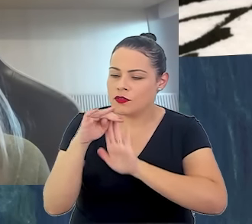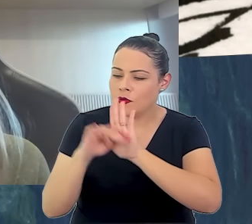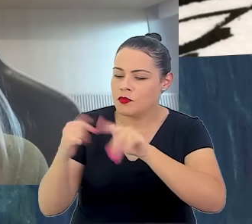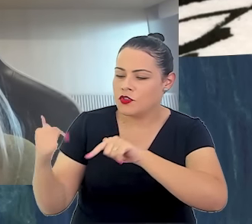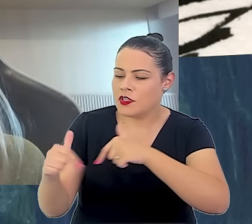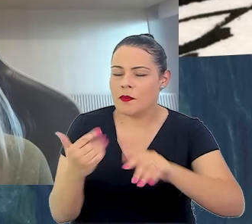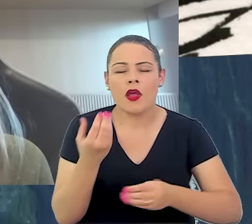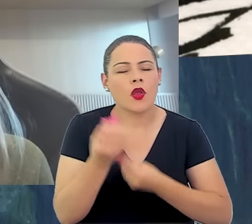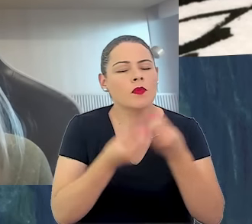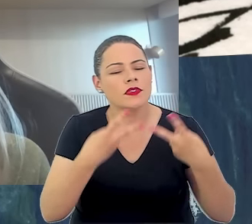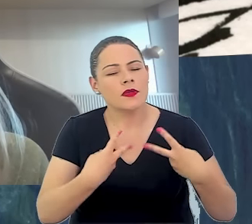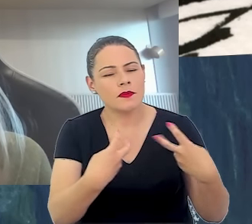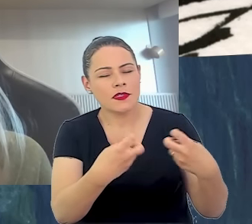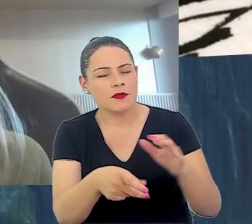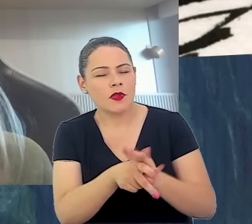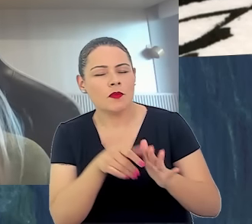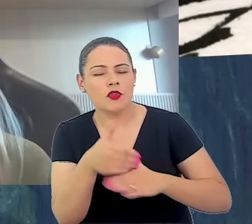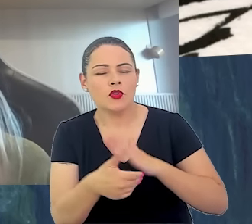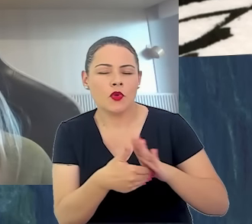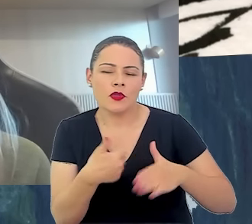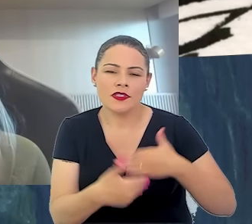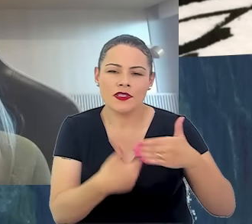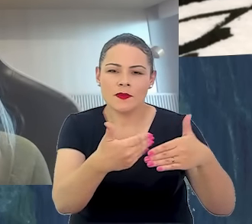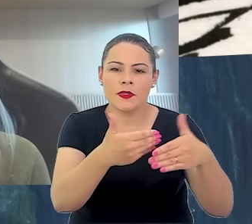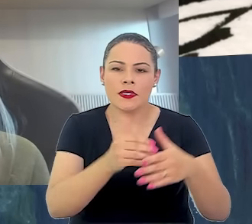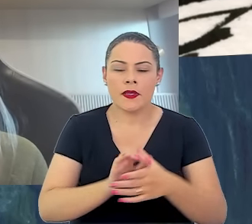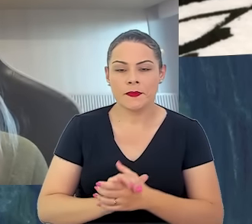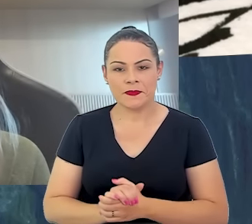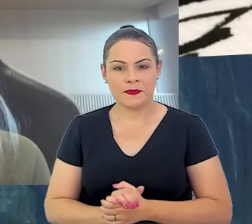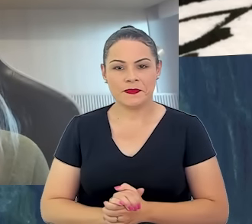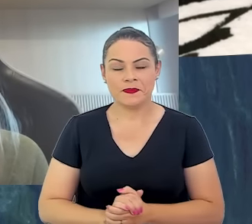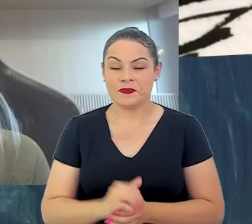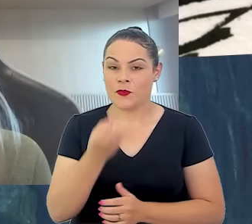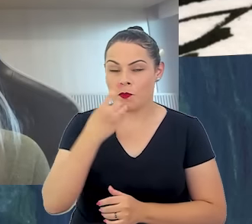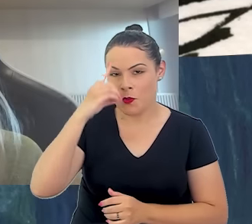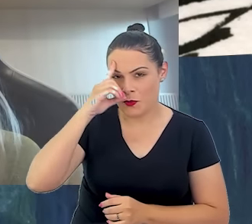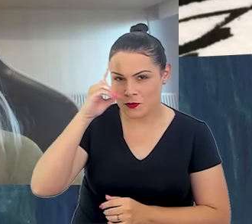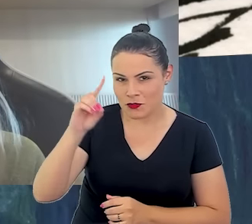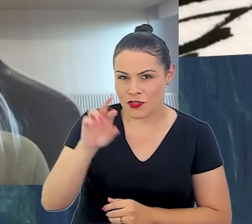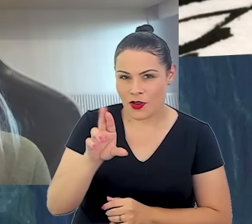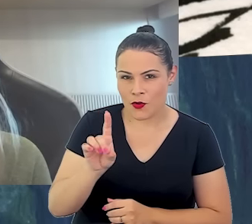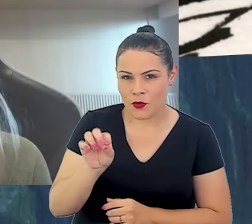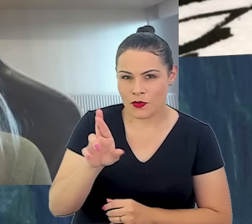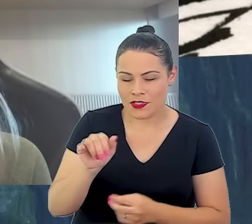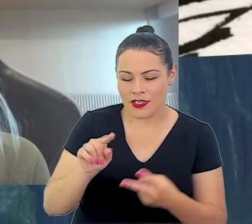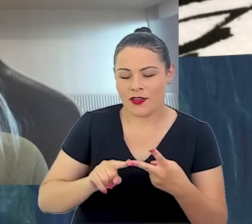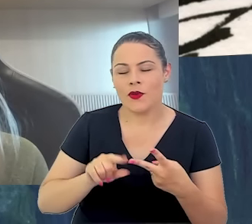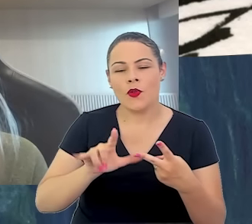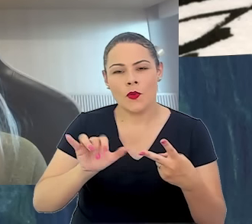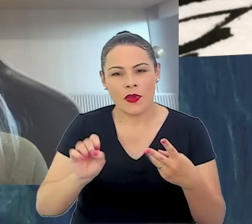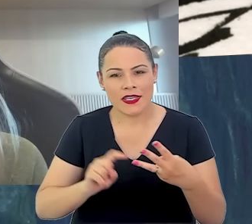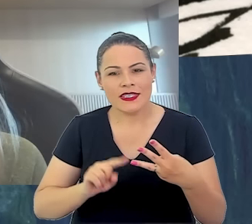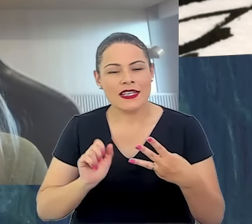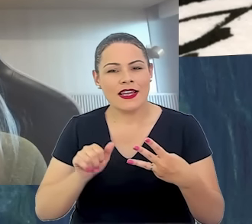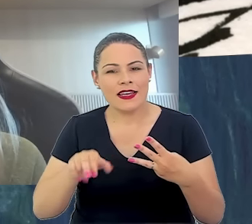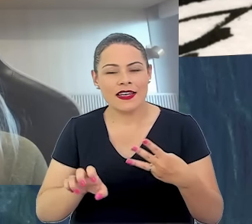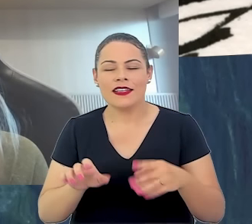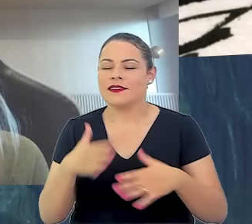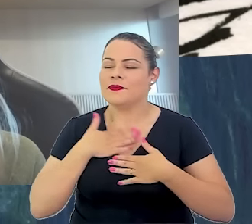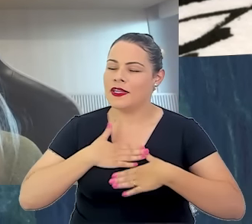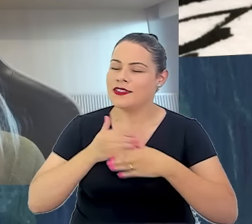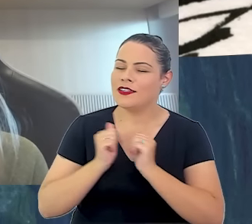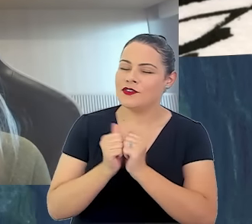tá vendo aí esse esse processo Bom dia Rodrigo Bom dia Ana Elisa Luiz é um é um